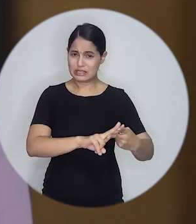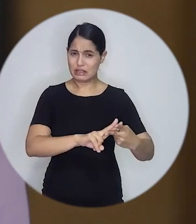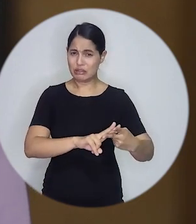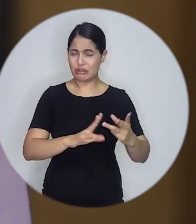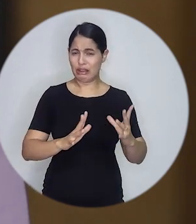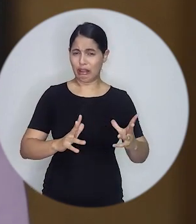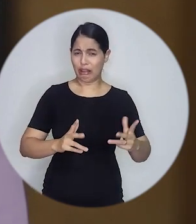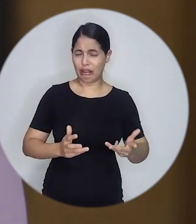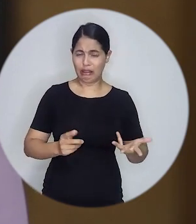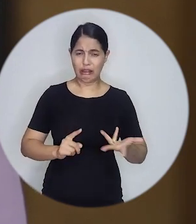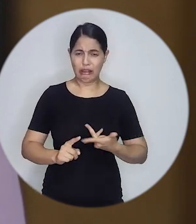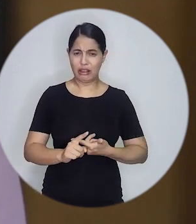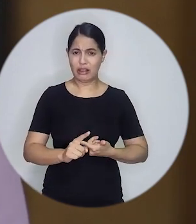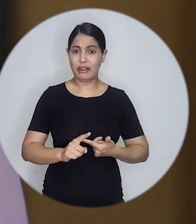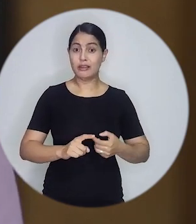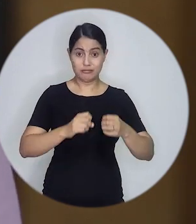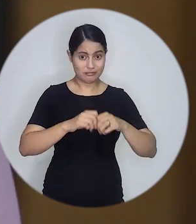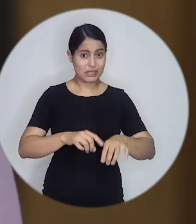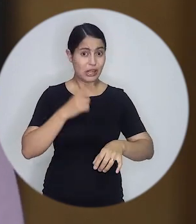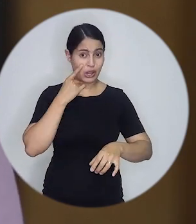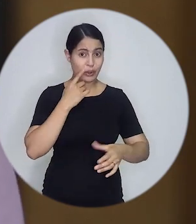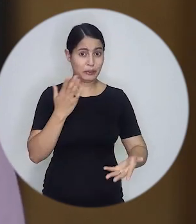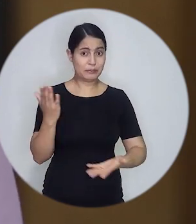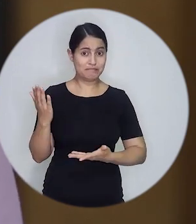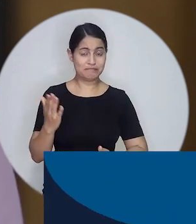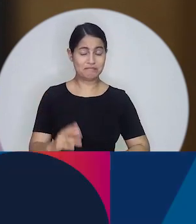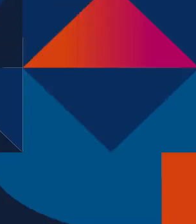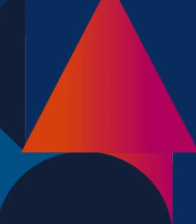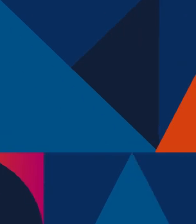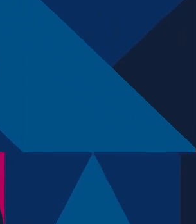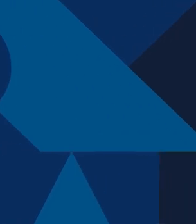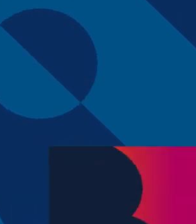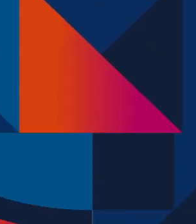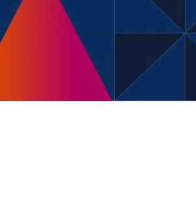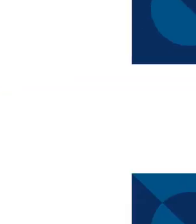péssimas condições sanitárias nas carceragens do país. Acompanhe.